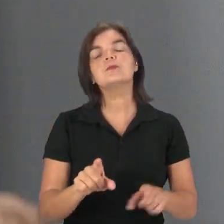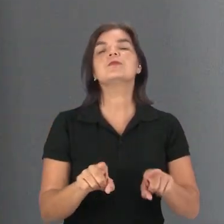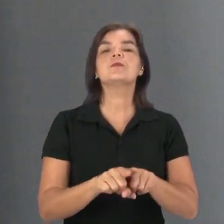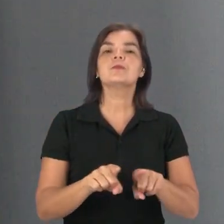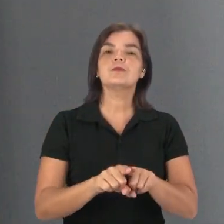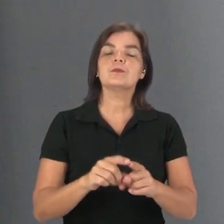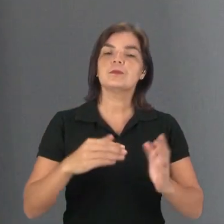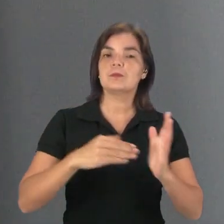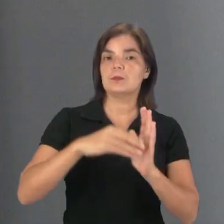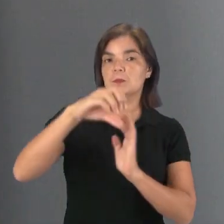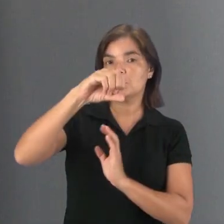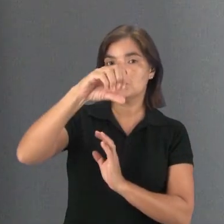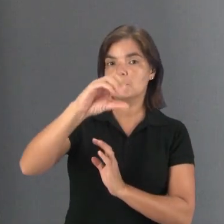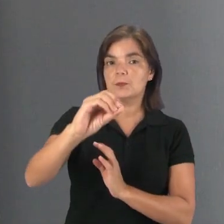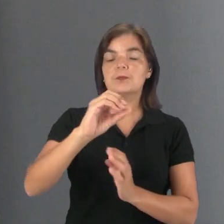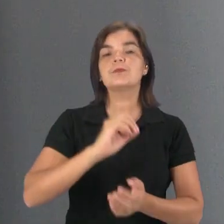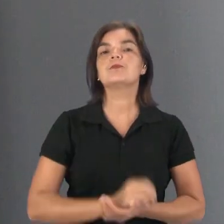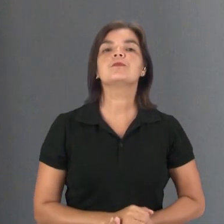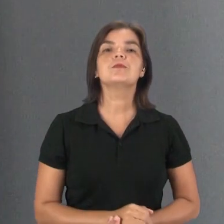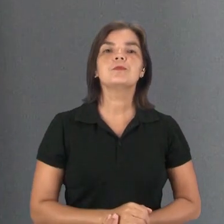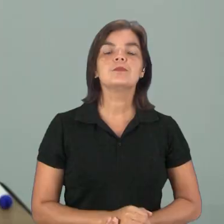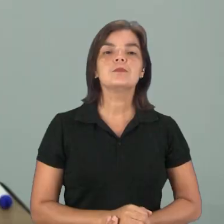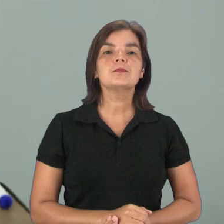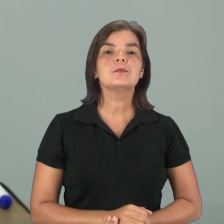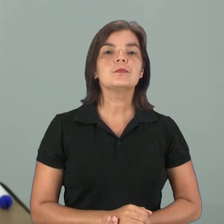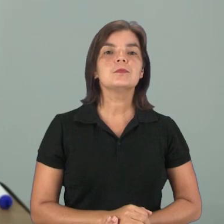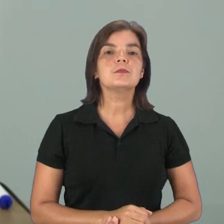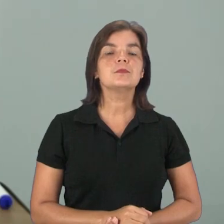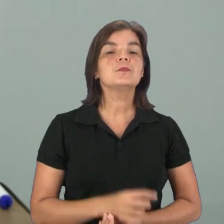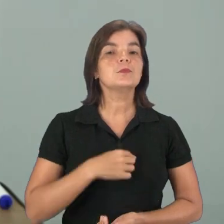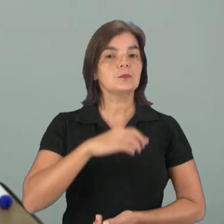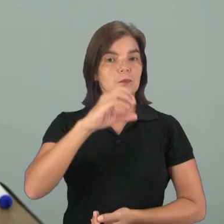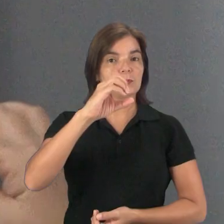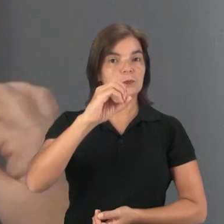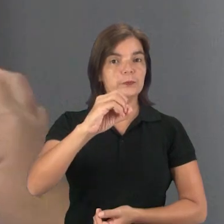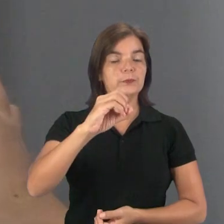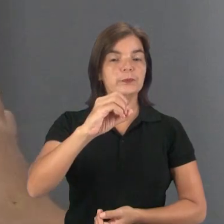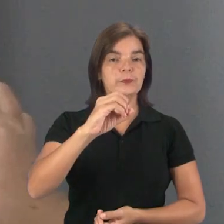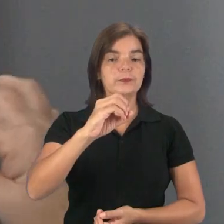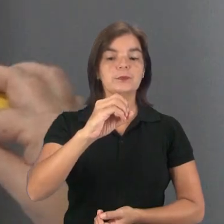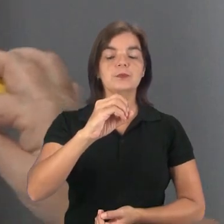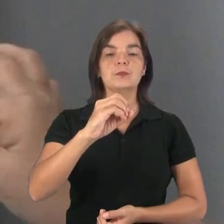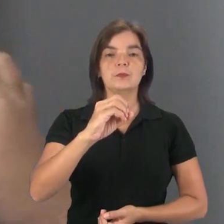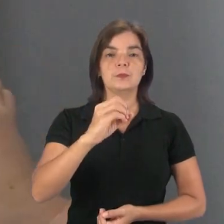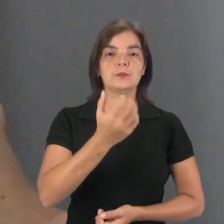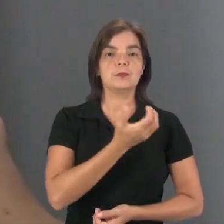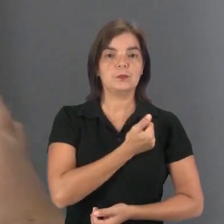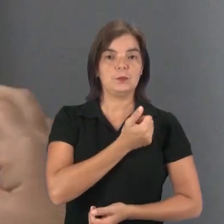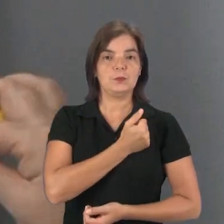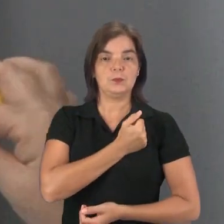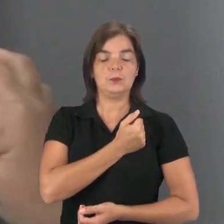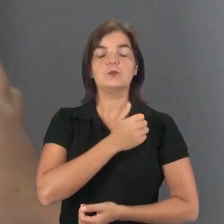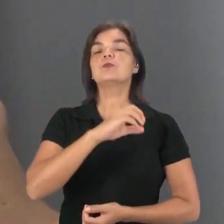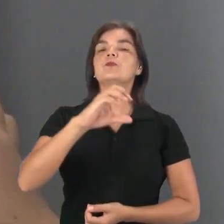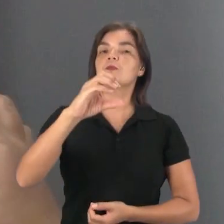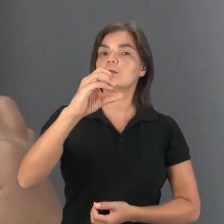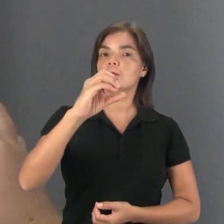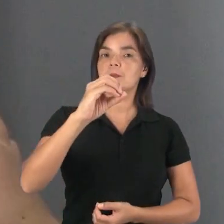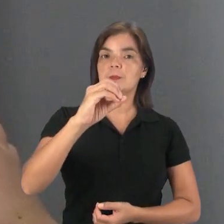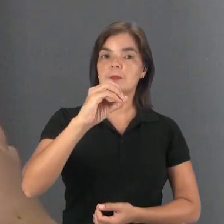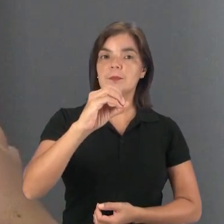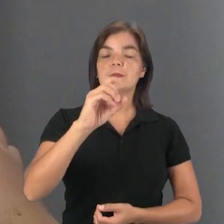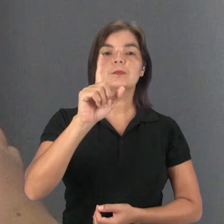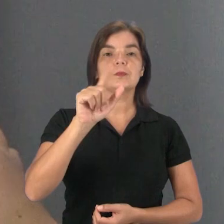30 e assim até chegar ao 90. Esse aqui com zero, né, com números redondinhos que a gente